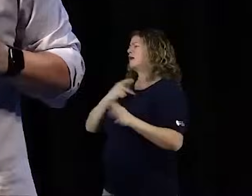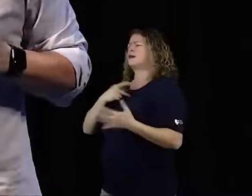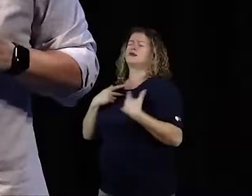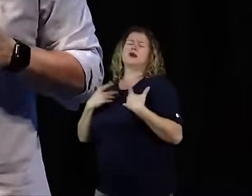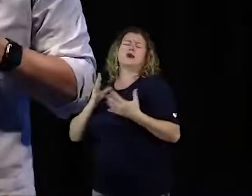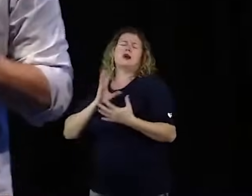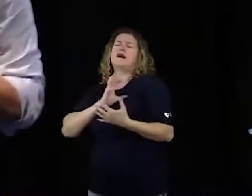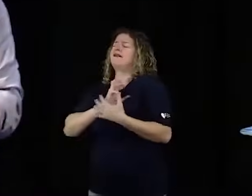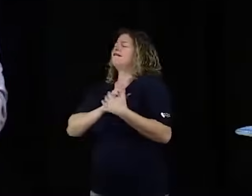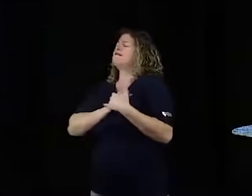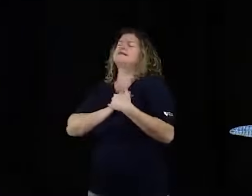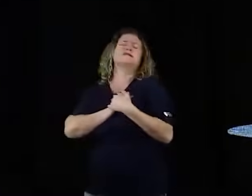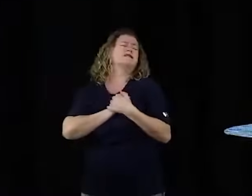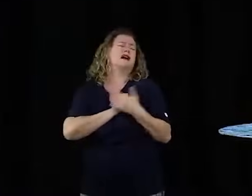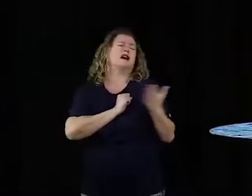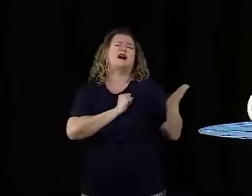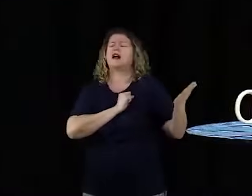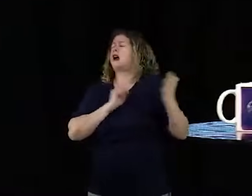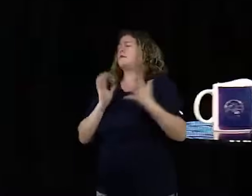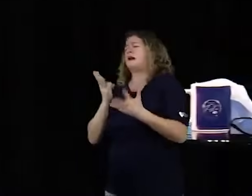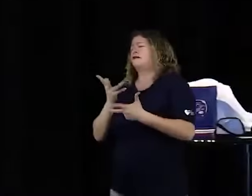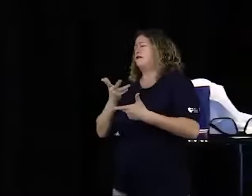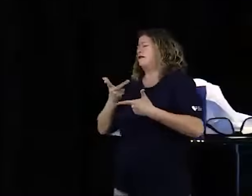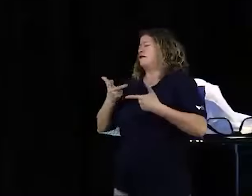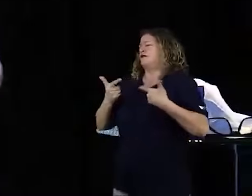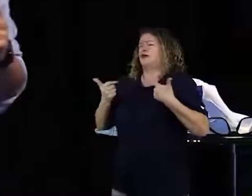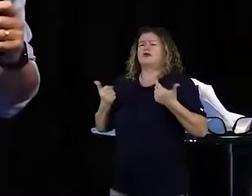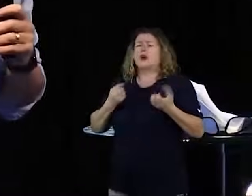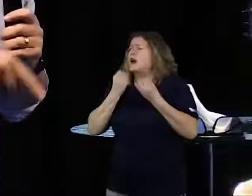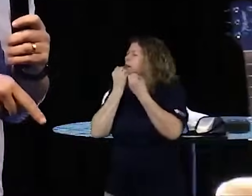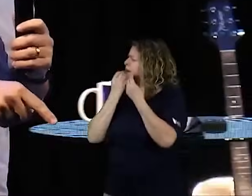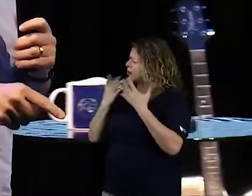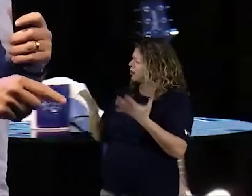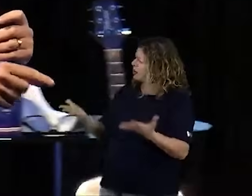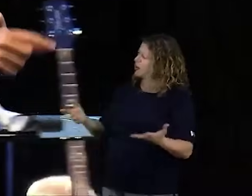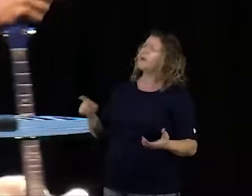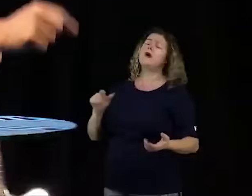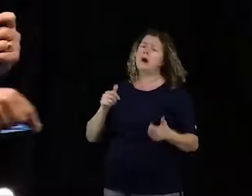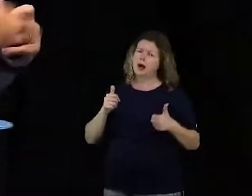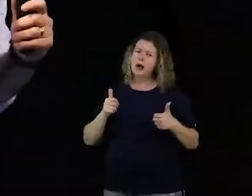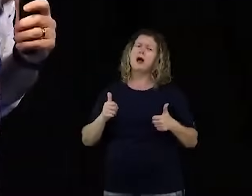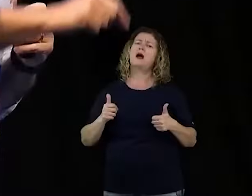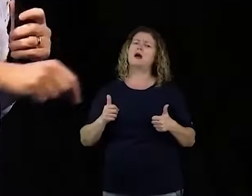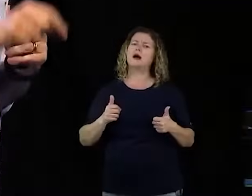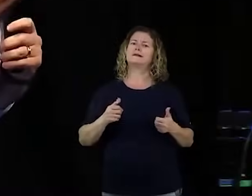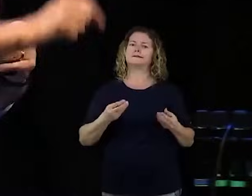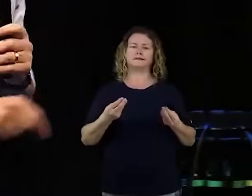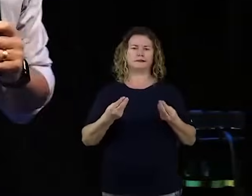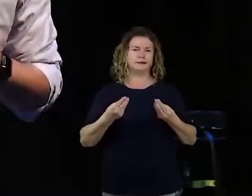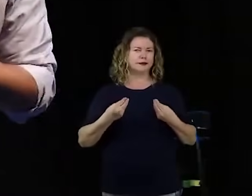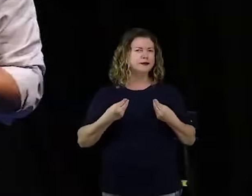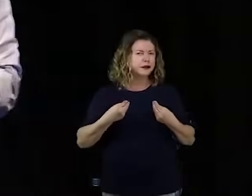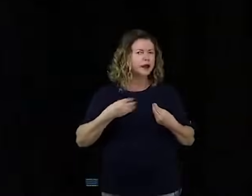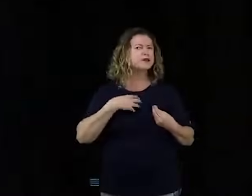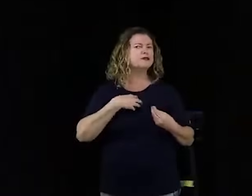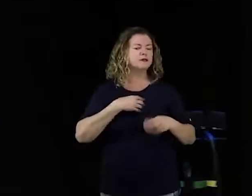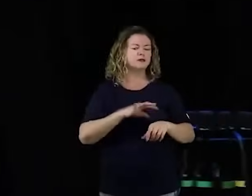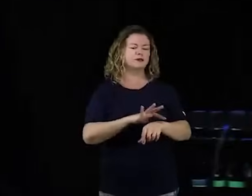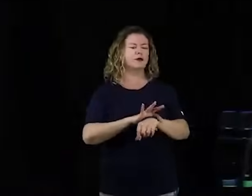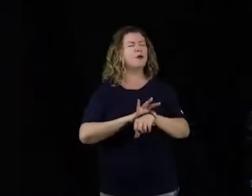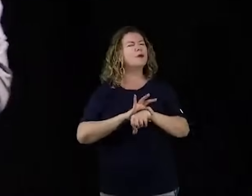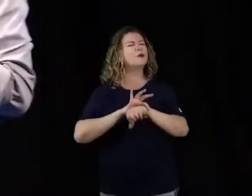meu isso provoca uma sensação de segurança quando você está se casando com